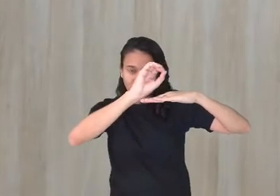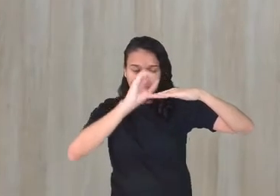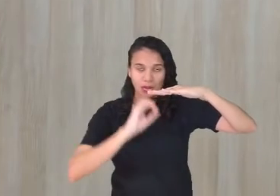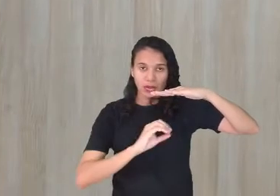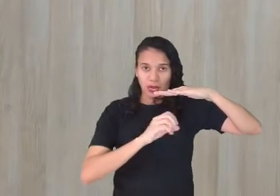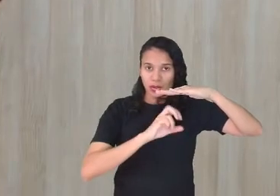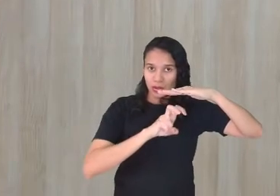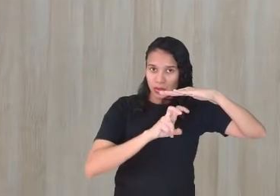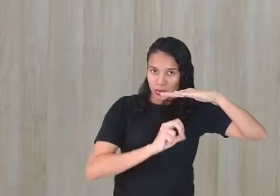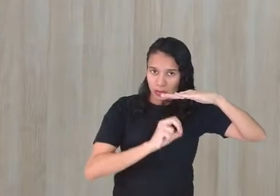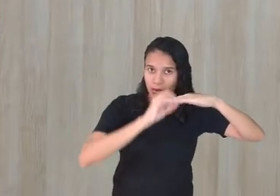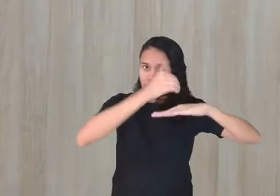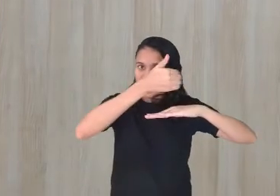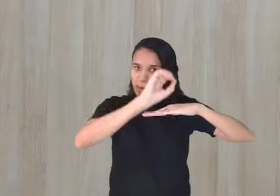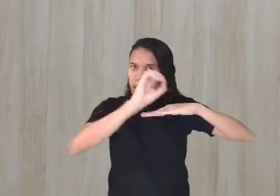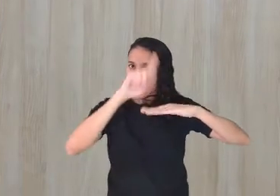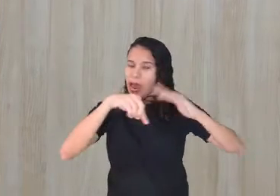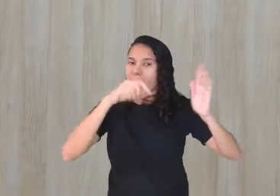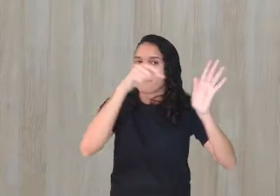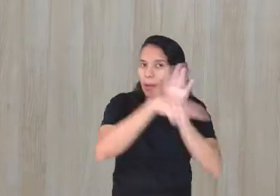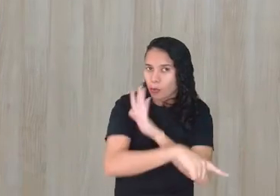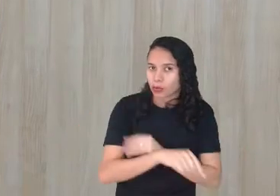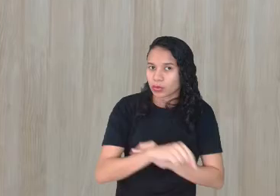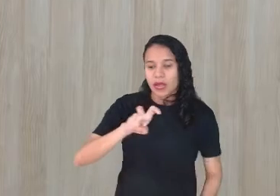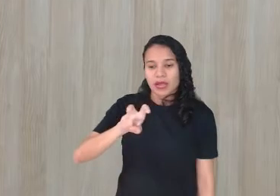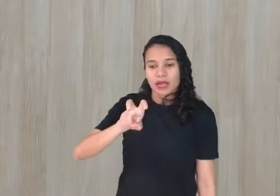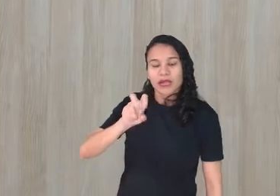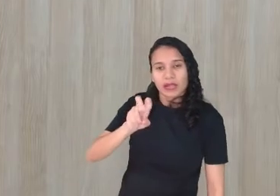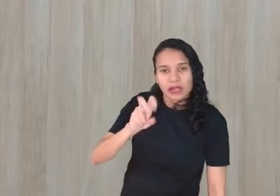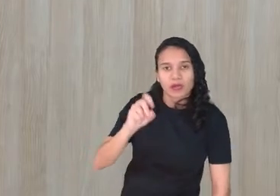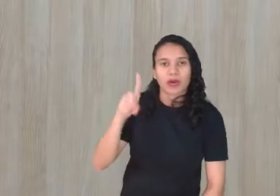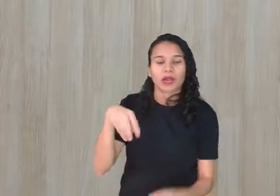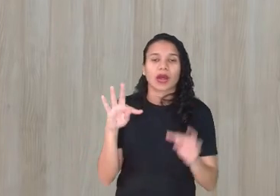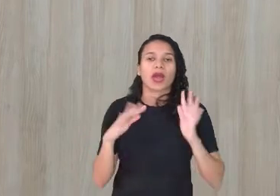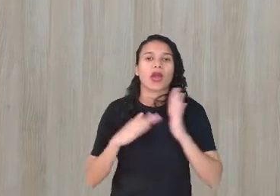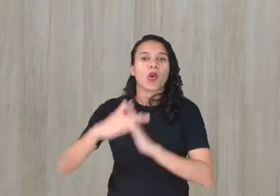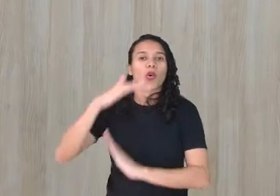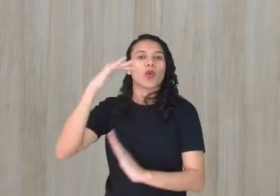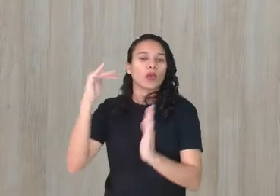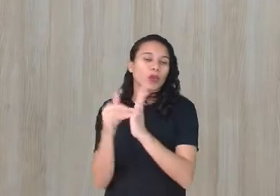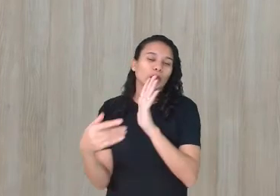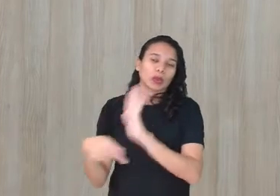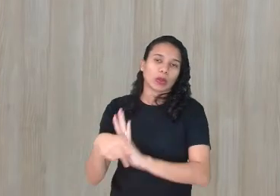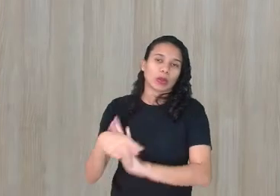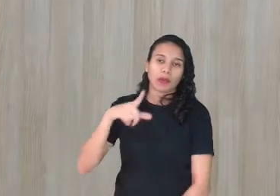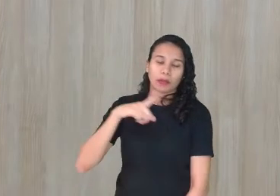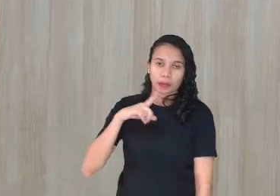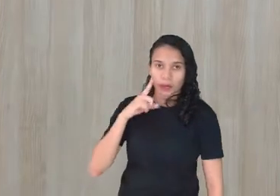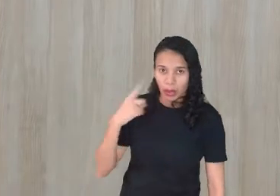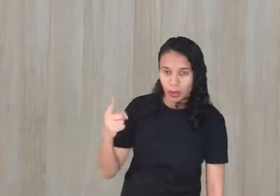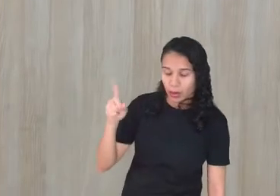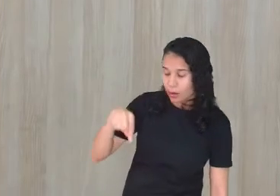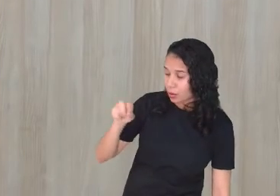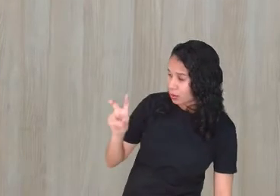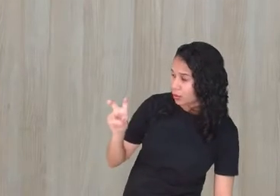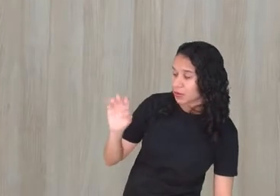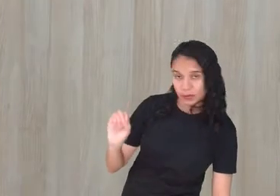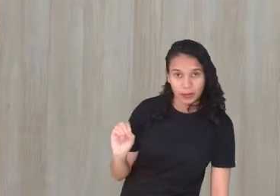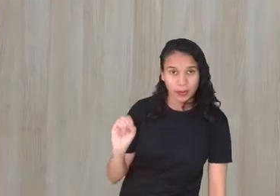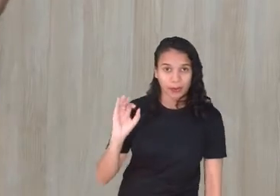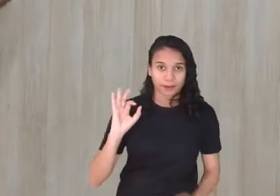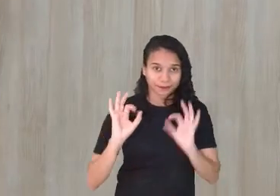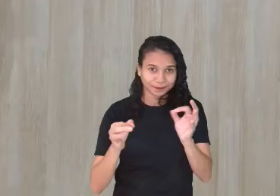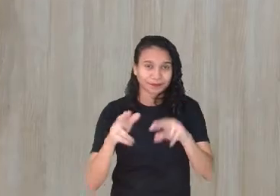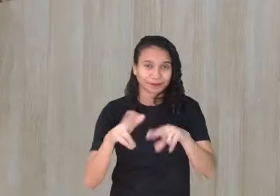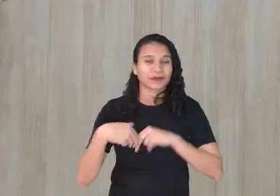total. 10 é a pergunta, eu quero a camisa de R$20. Eu tenho 10 camisas lá específicas. E o total de camisas que eu tenho é 50.